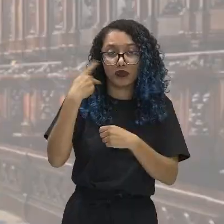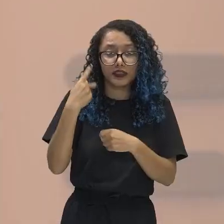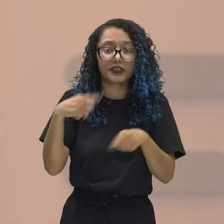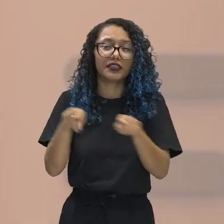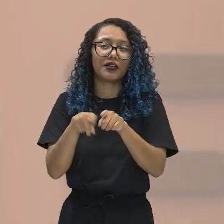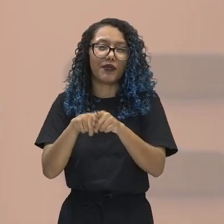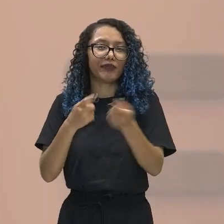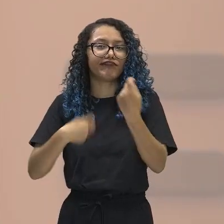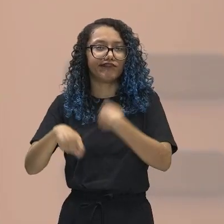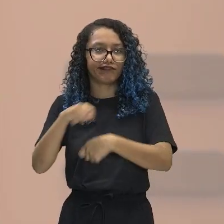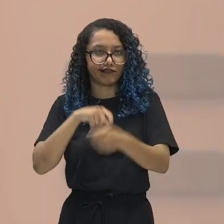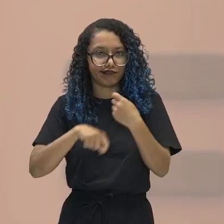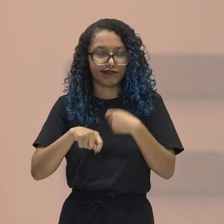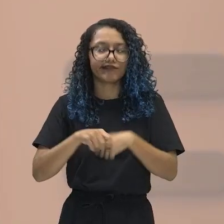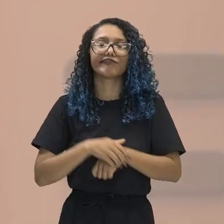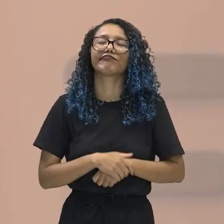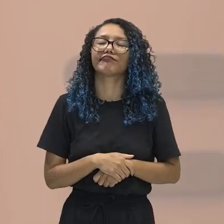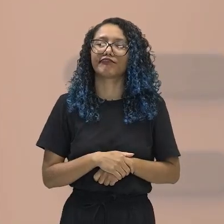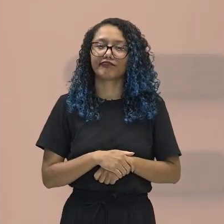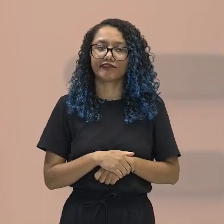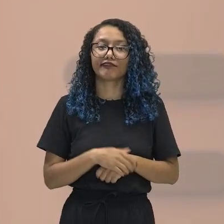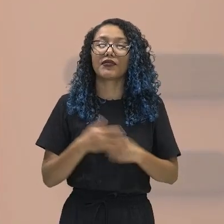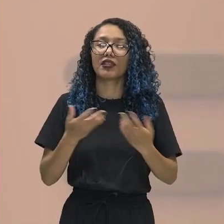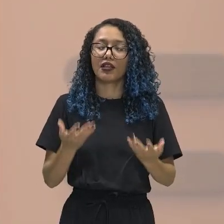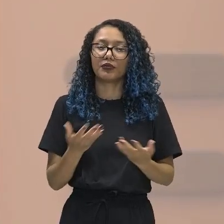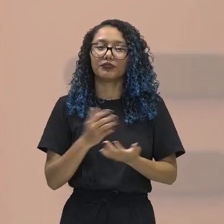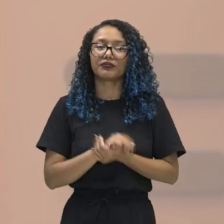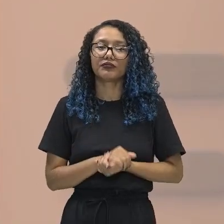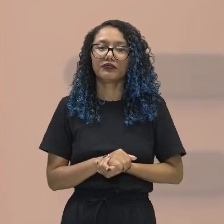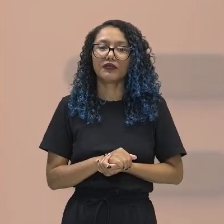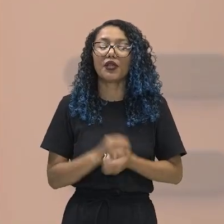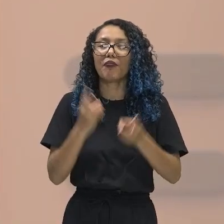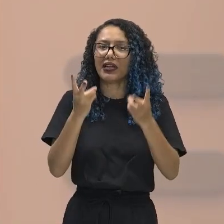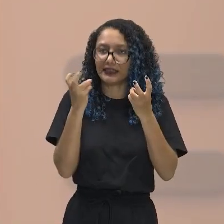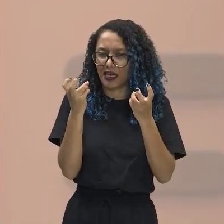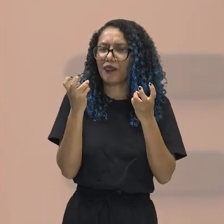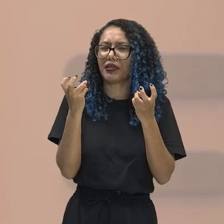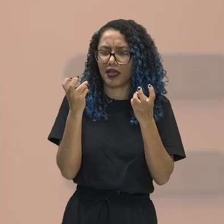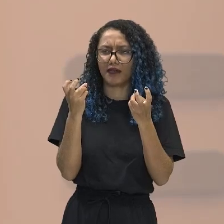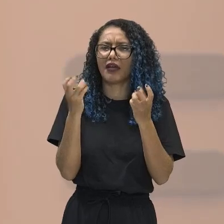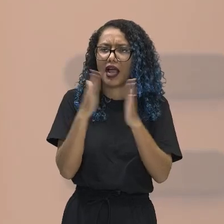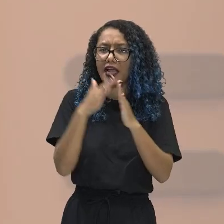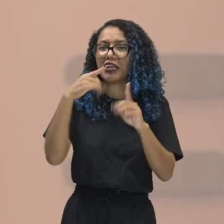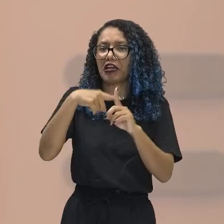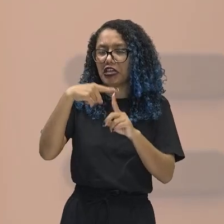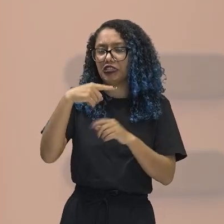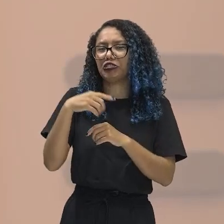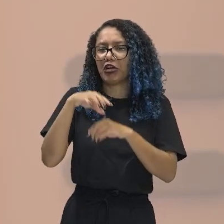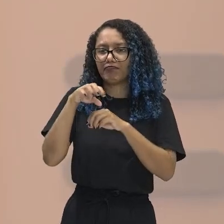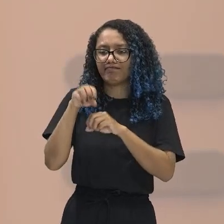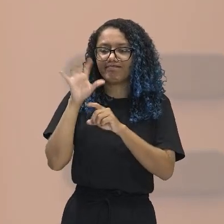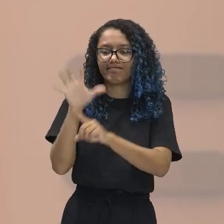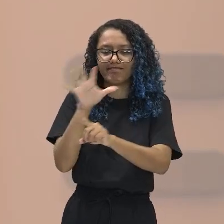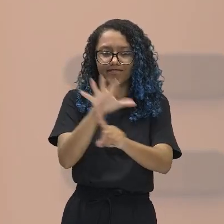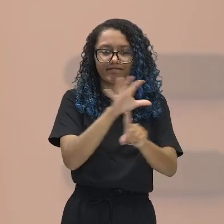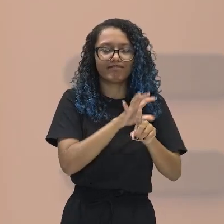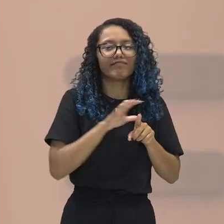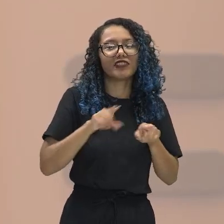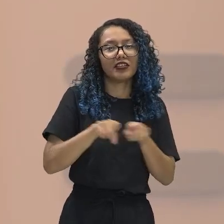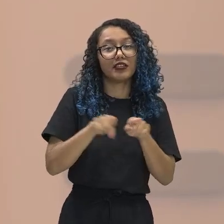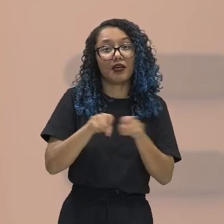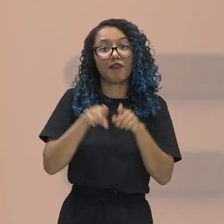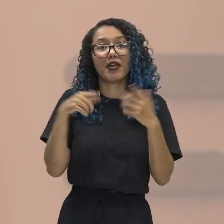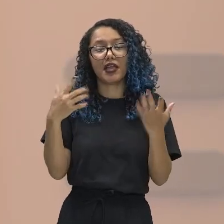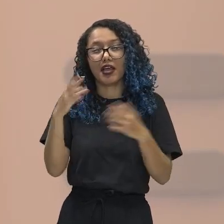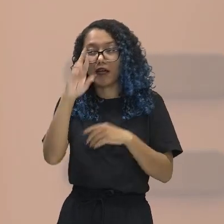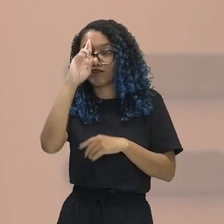econômico. A gente está vendo quão a igreja era influente na Idade Média e pode-se dizer que era a grande senhora feudal,